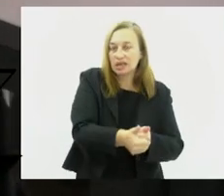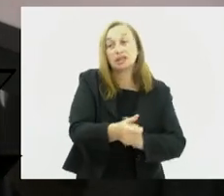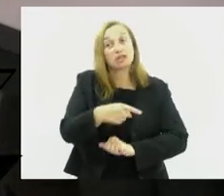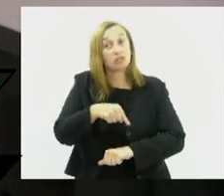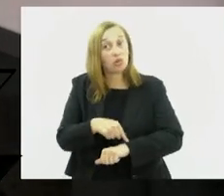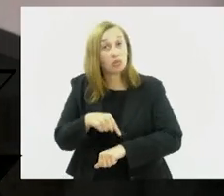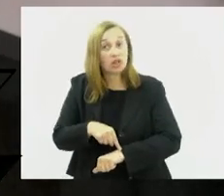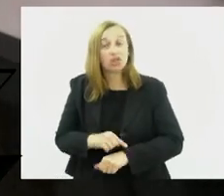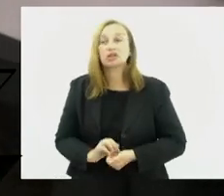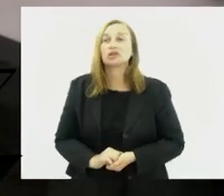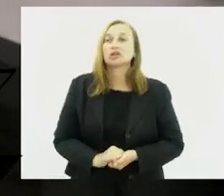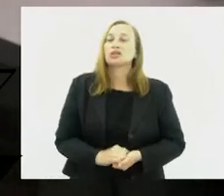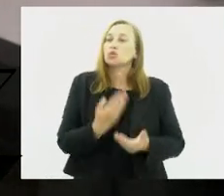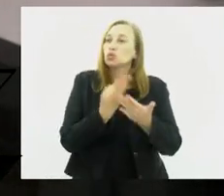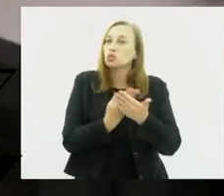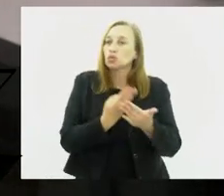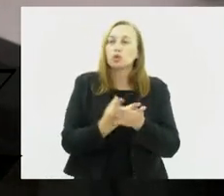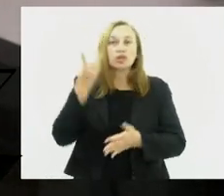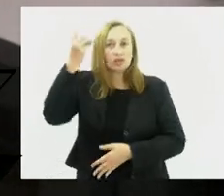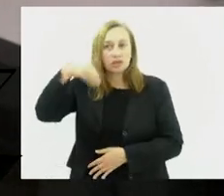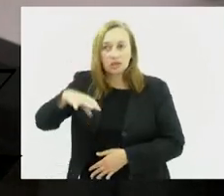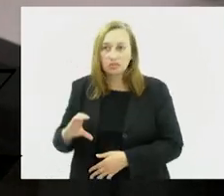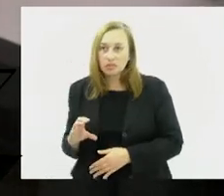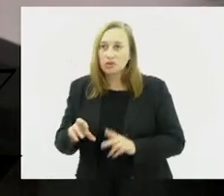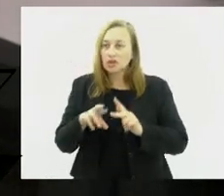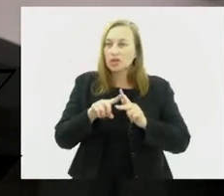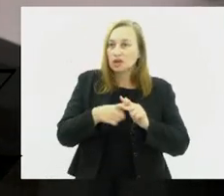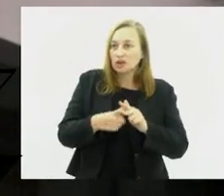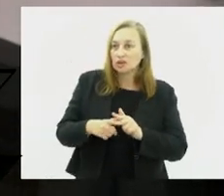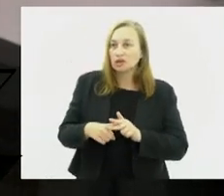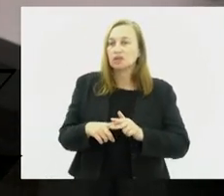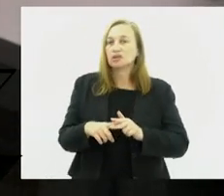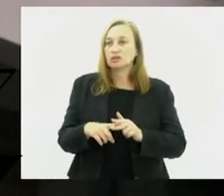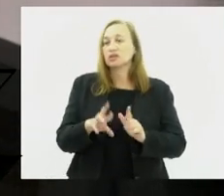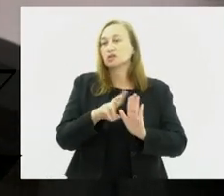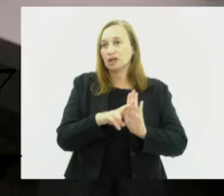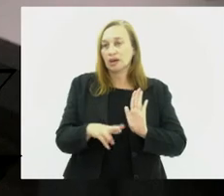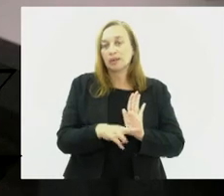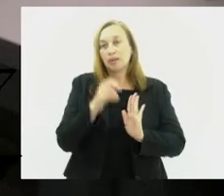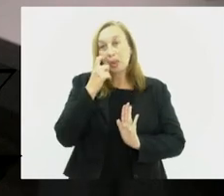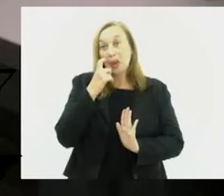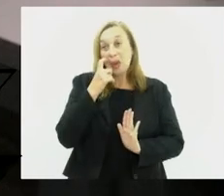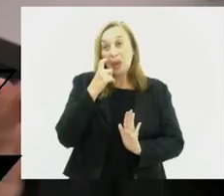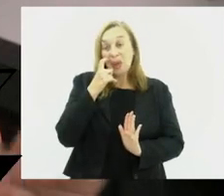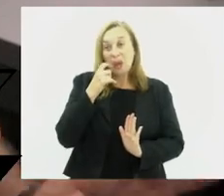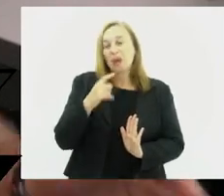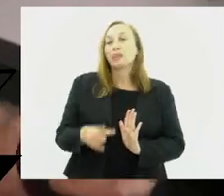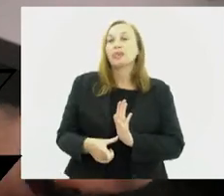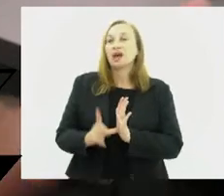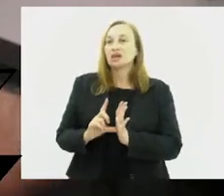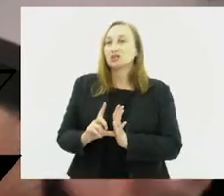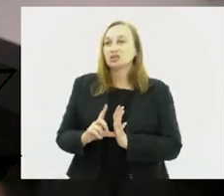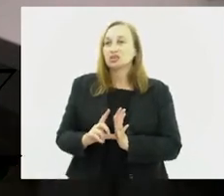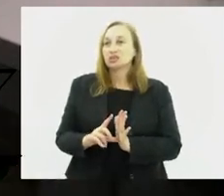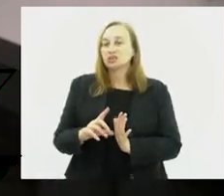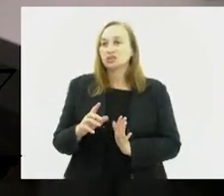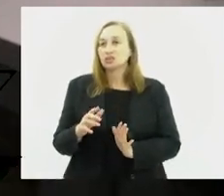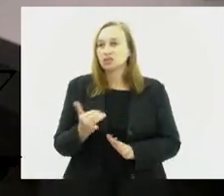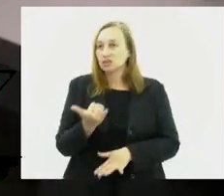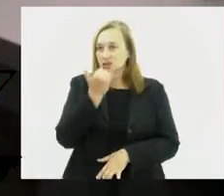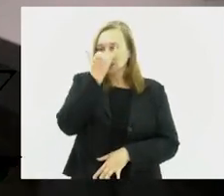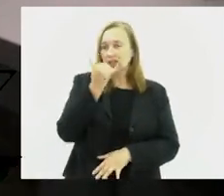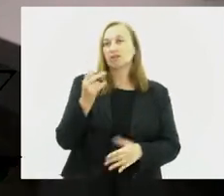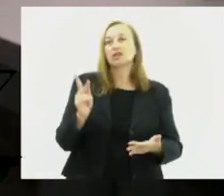a gente está em estudo, deputado Carlos Mink, em relação à reformulação desse procedimento. né, até antes, inclusive, do acidente que aconteceu em